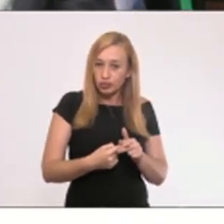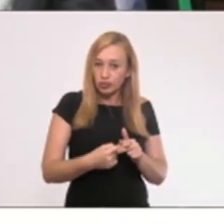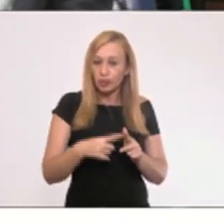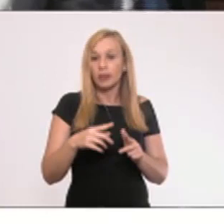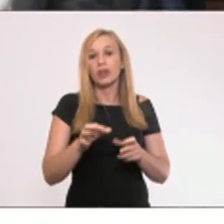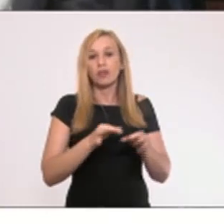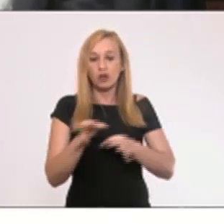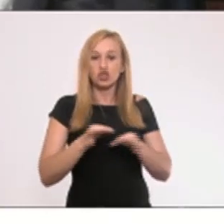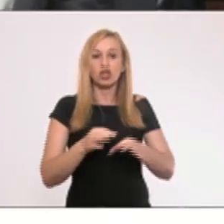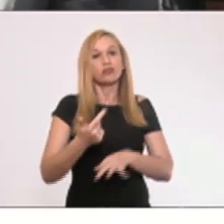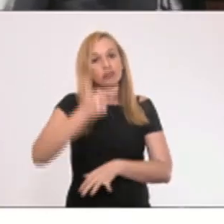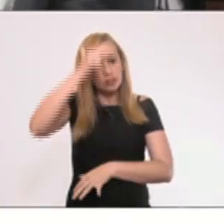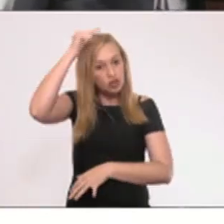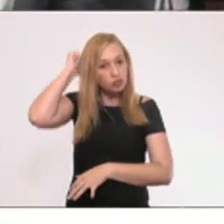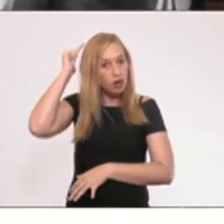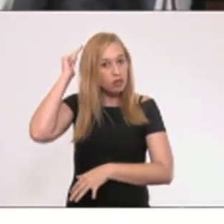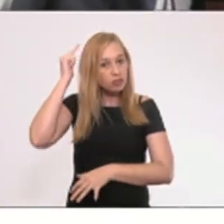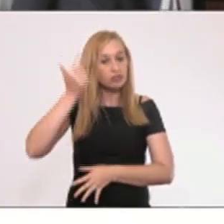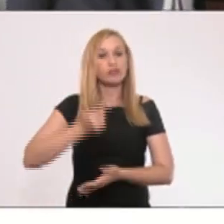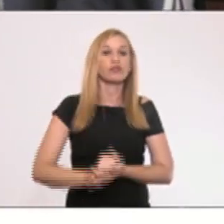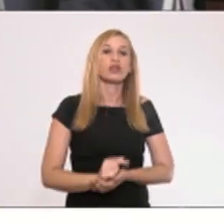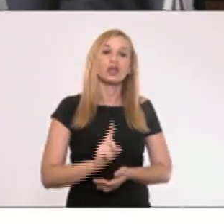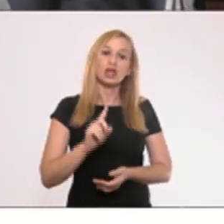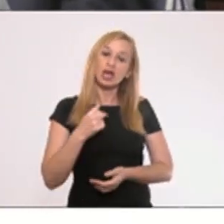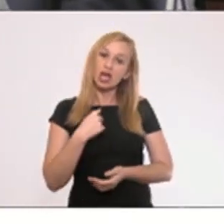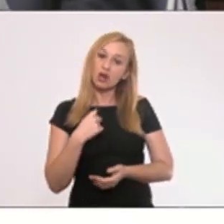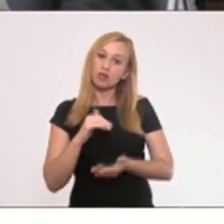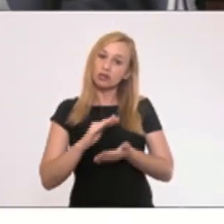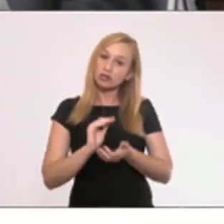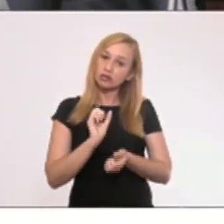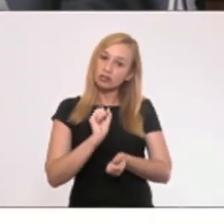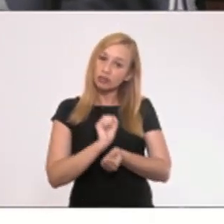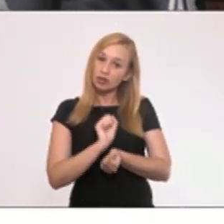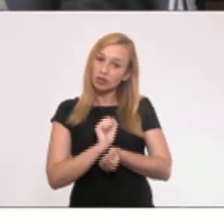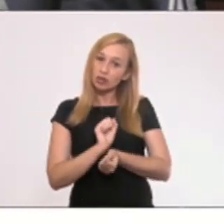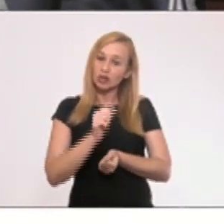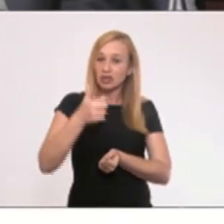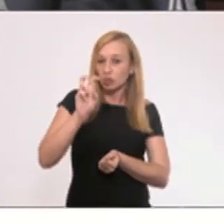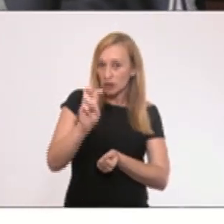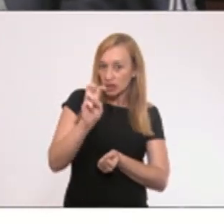ao projeto do Luiz Paulo. E aí eu vou suspender, não por 10, mas